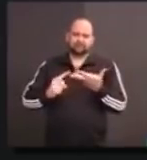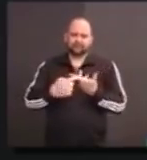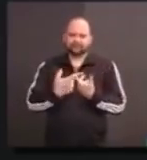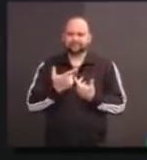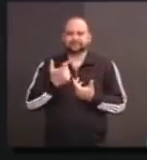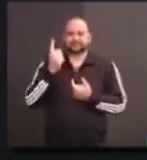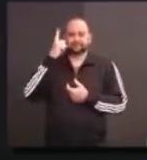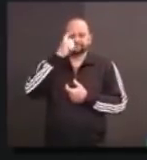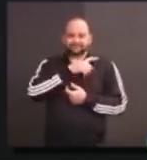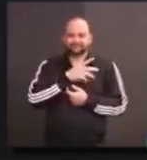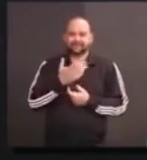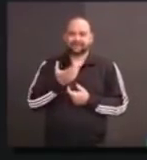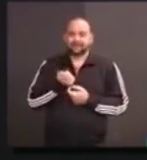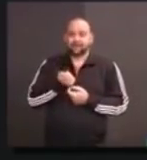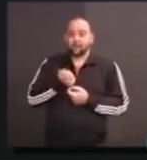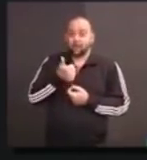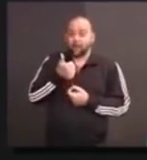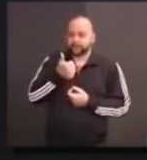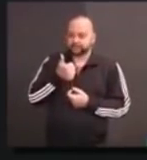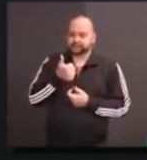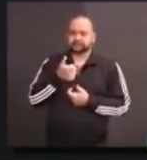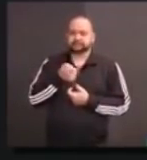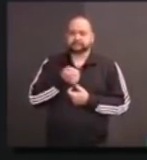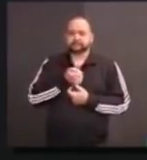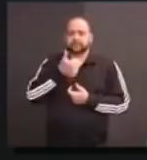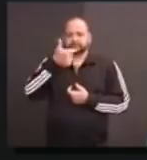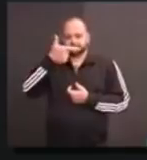Quase que esse 12º encontro